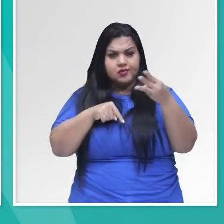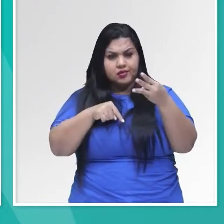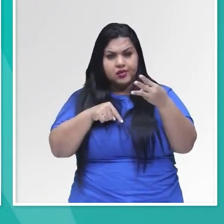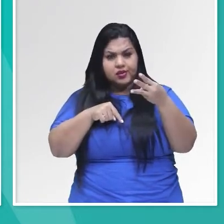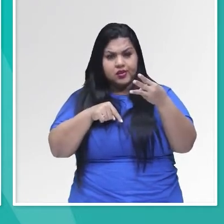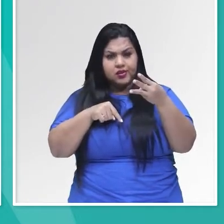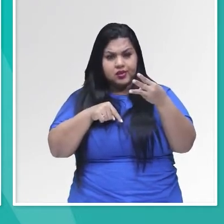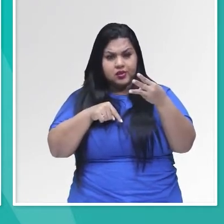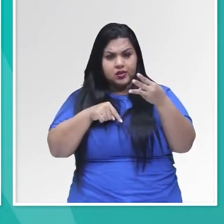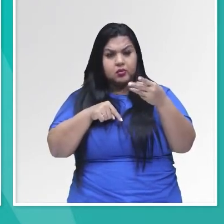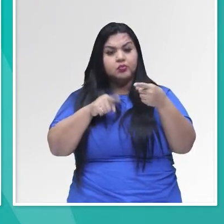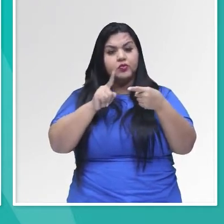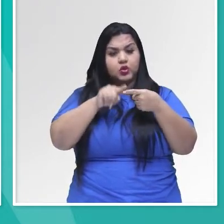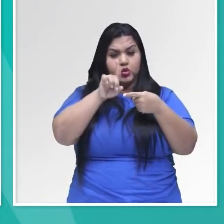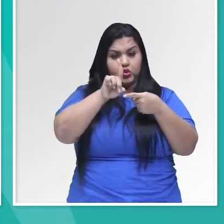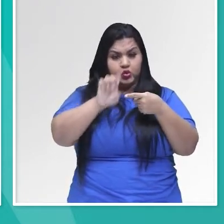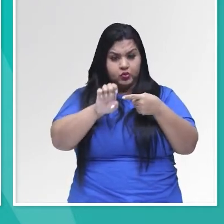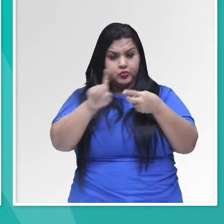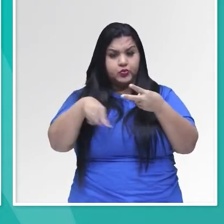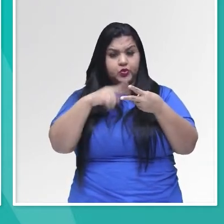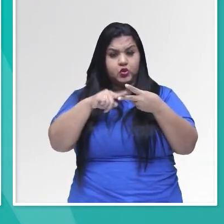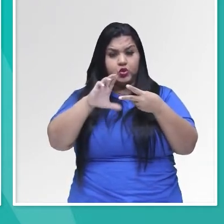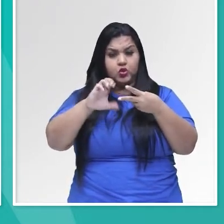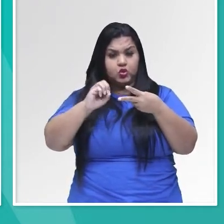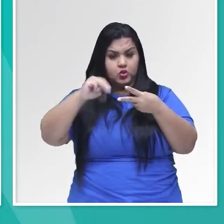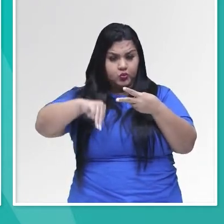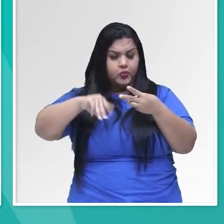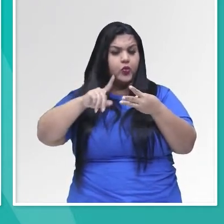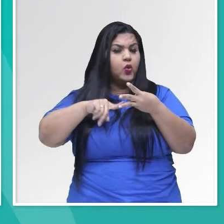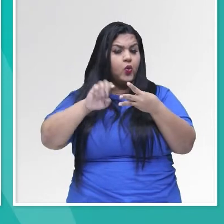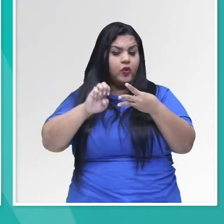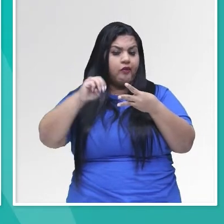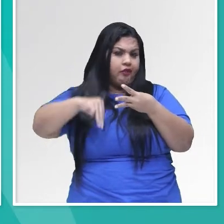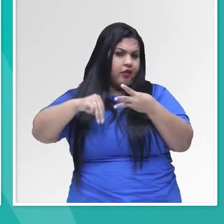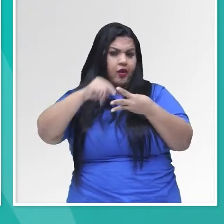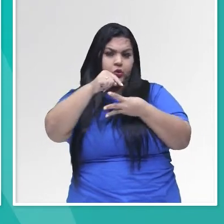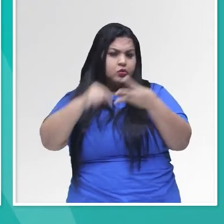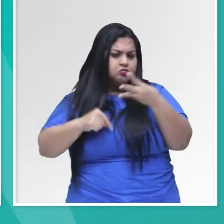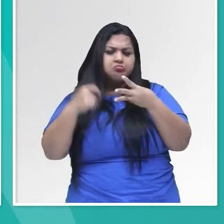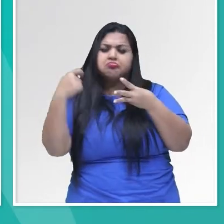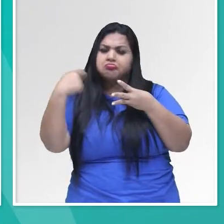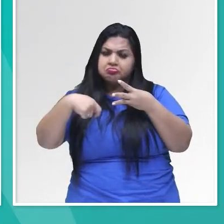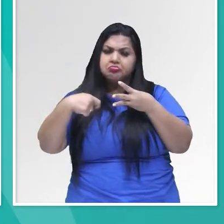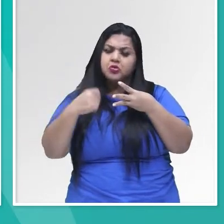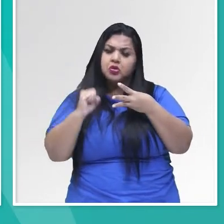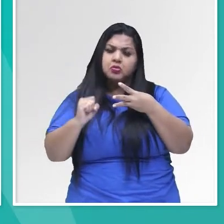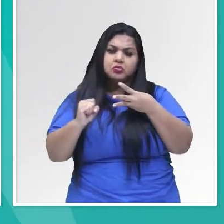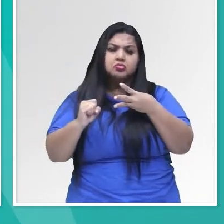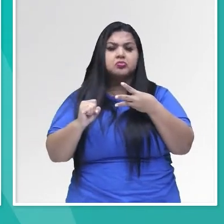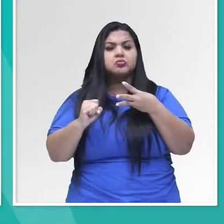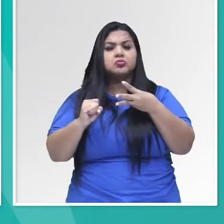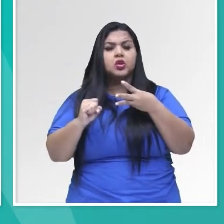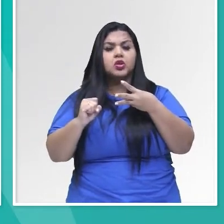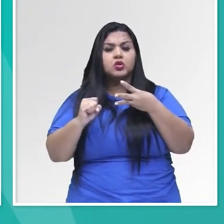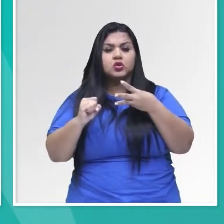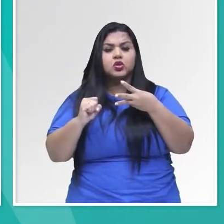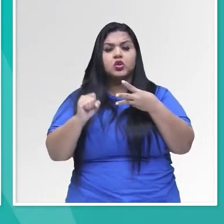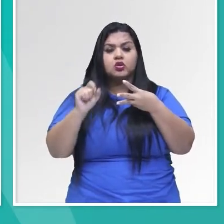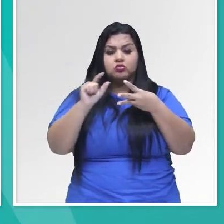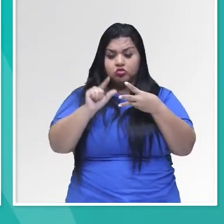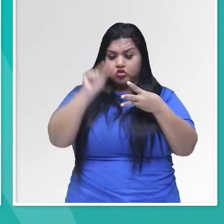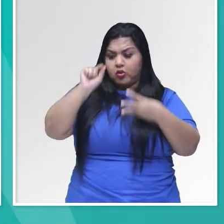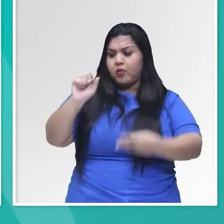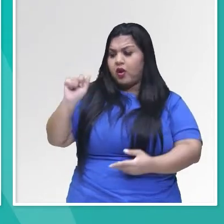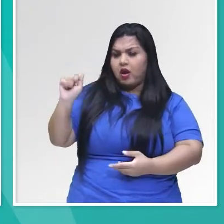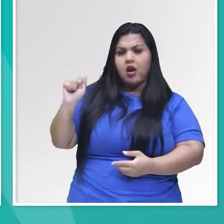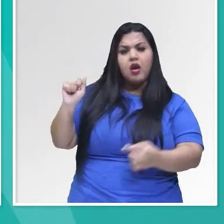preposições. O de, o com e o em. As 3 são suficientes. Nós destacamos o a, que é para que